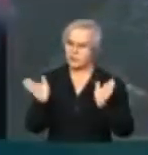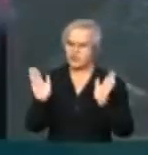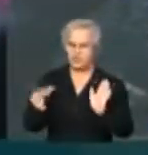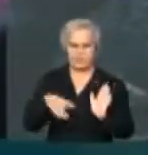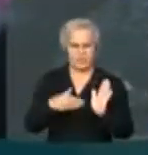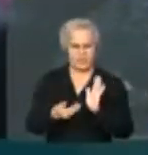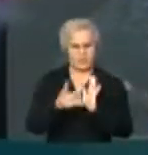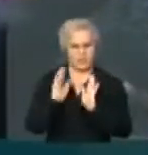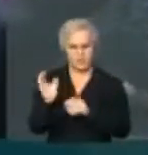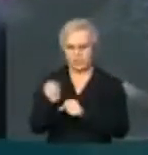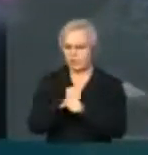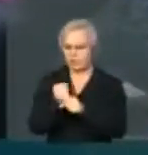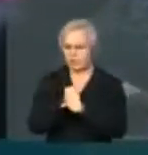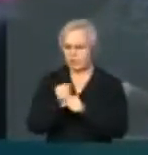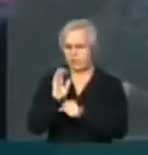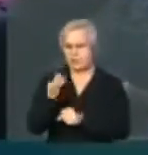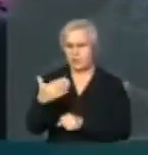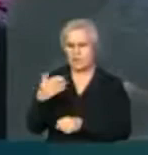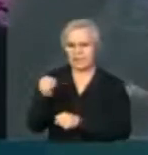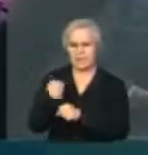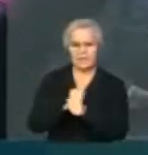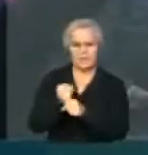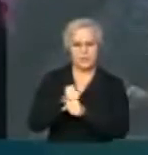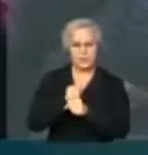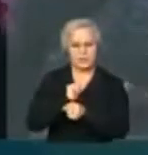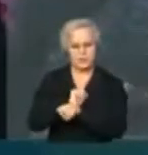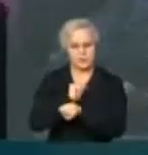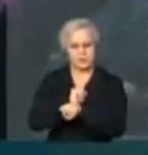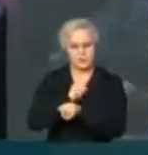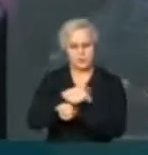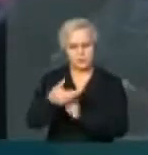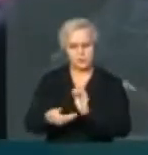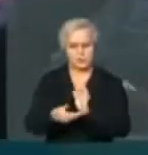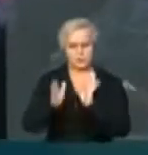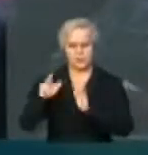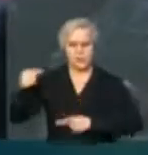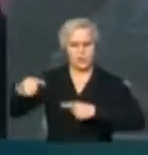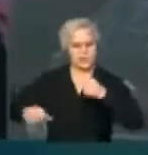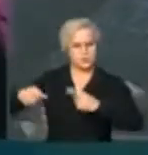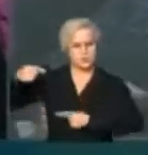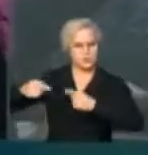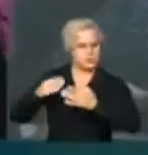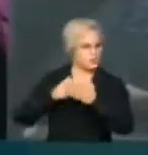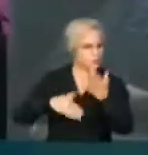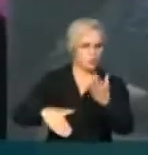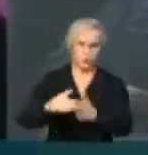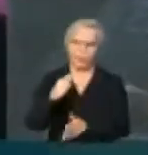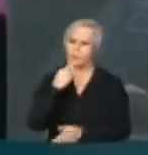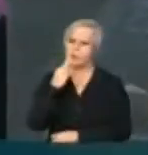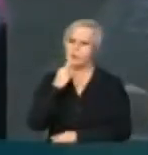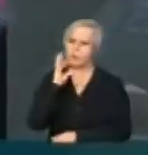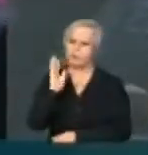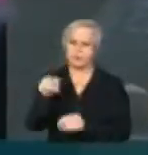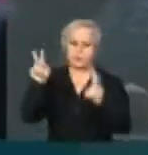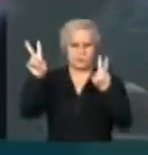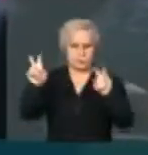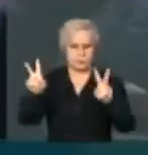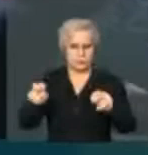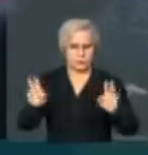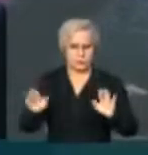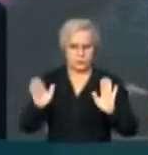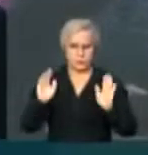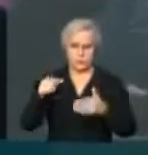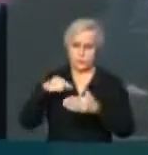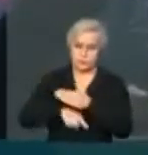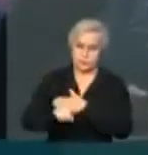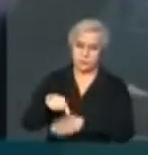na casa há muitos anos, são 10 anos que a matéria está aqui, já está aqui sendo discutida, todos já conhecem o teor da matéria, e